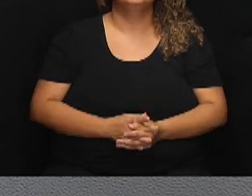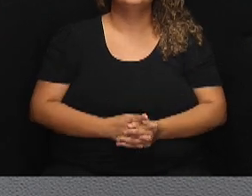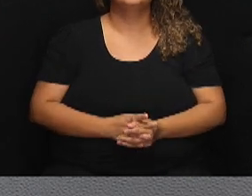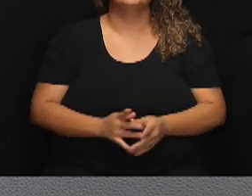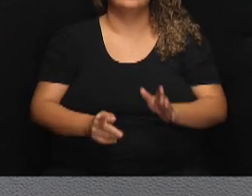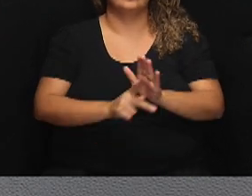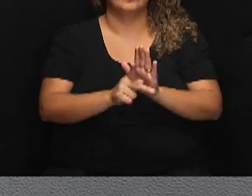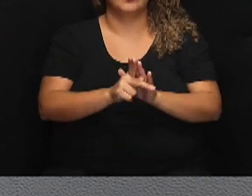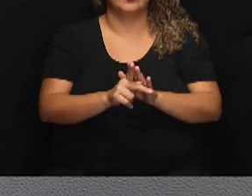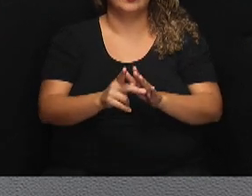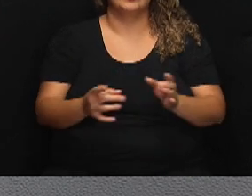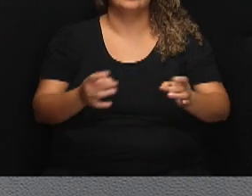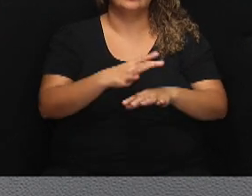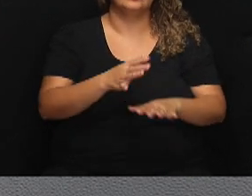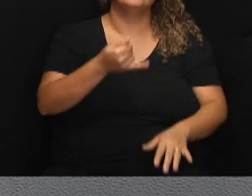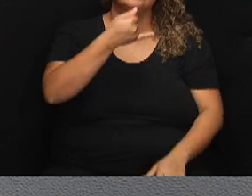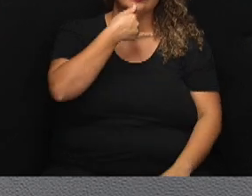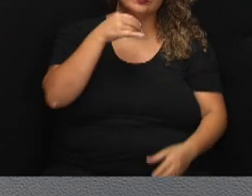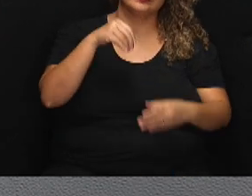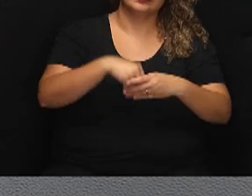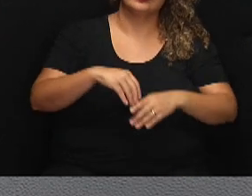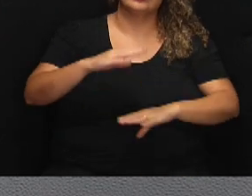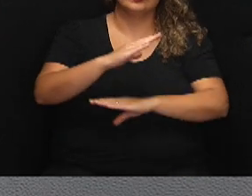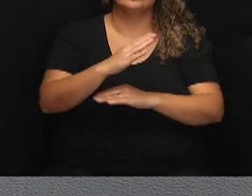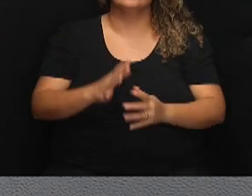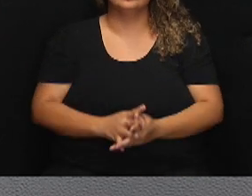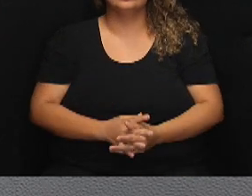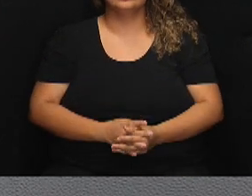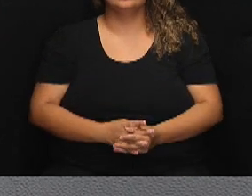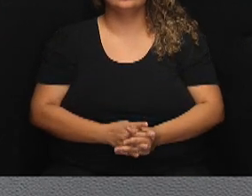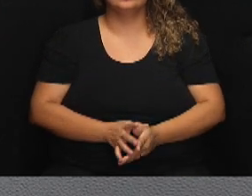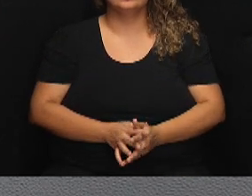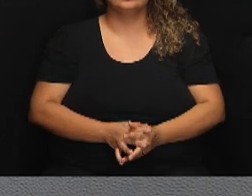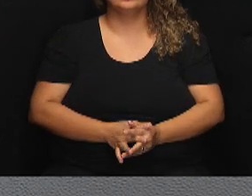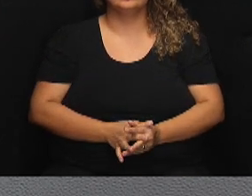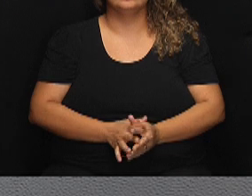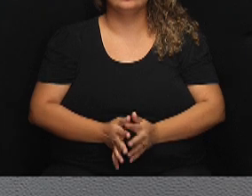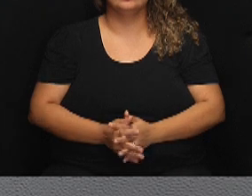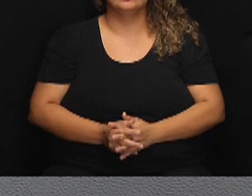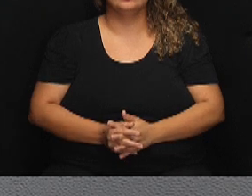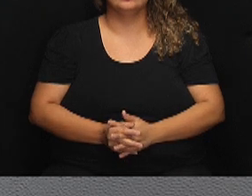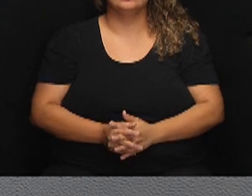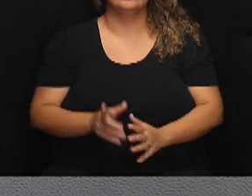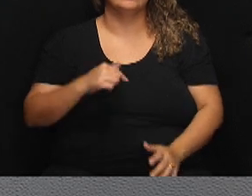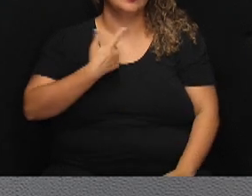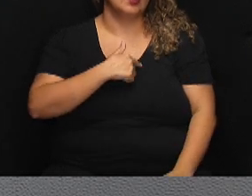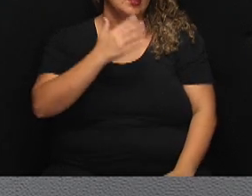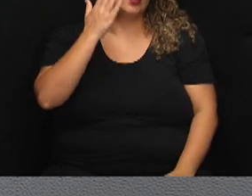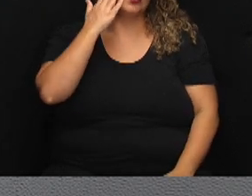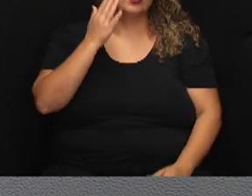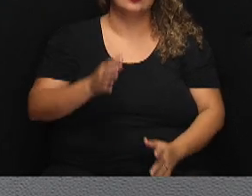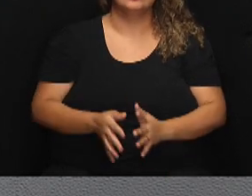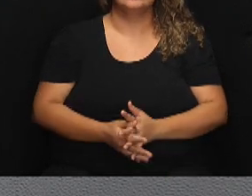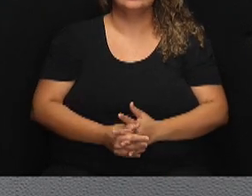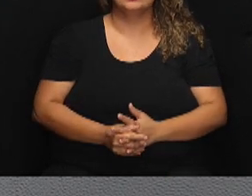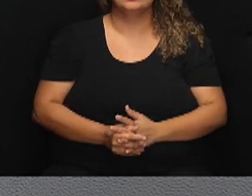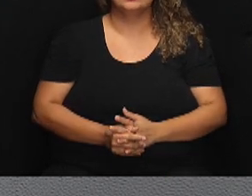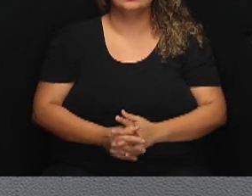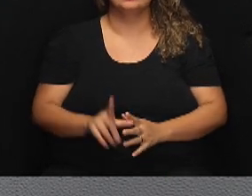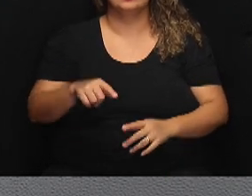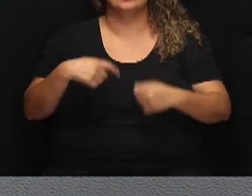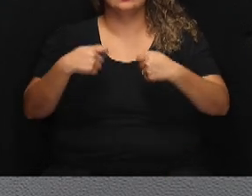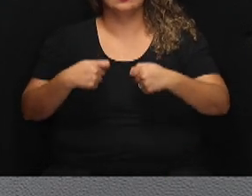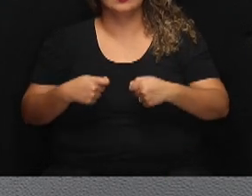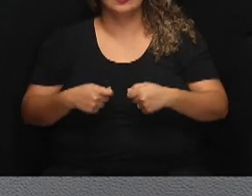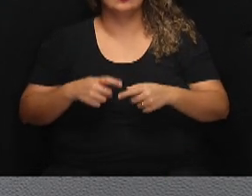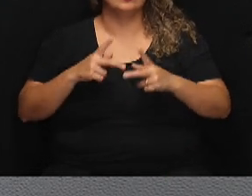que foi derrotado, infelizmente, aqui dentro da Câmara, e a gente entende que ele é muito necessário, porque